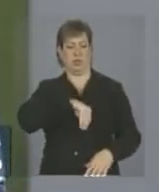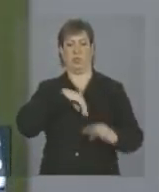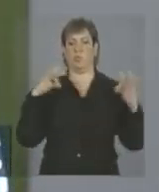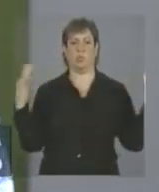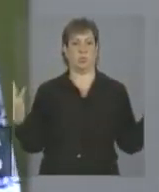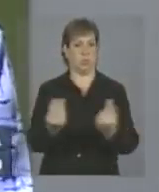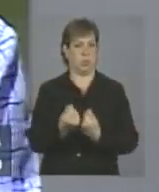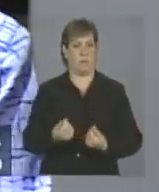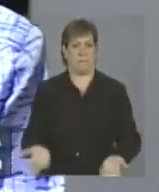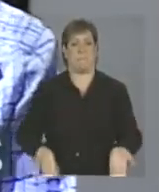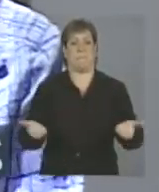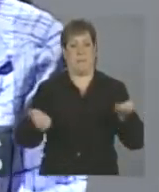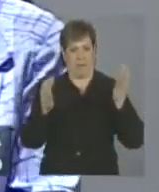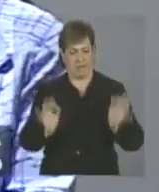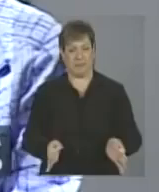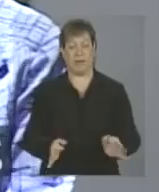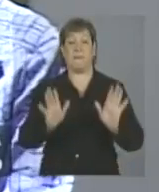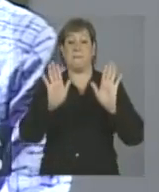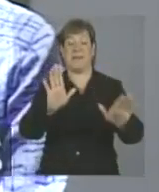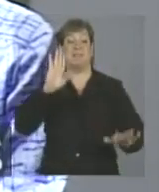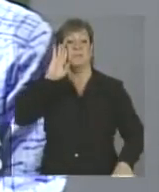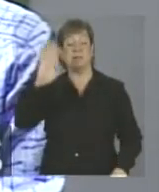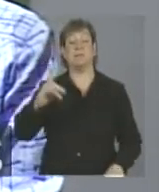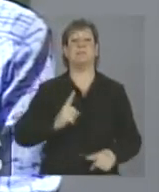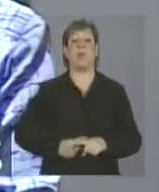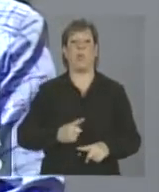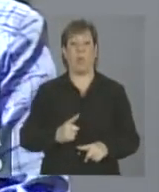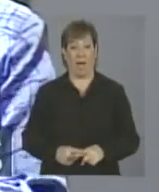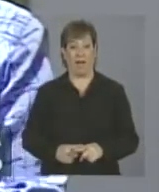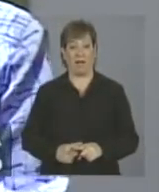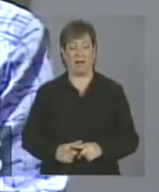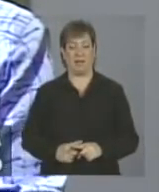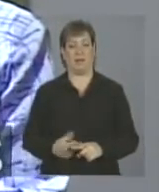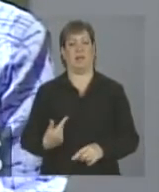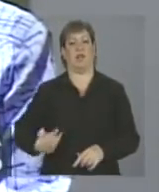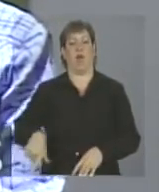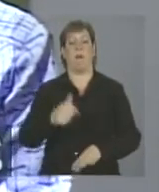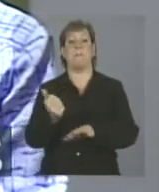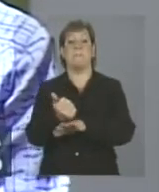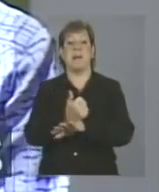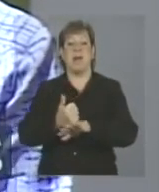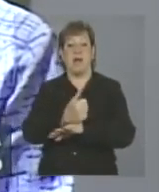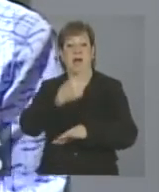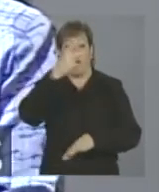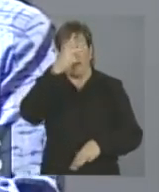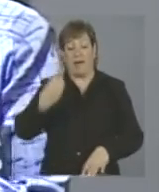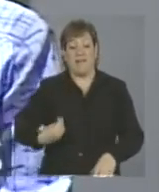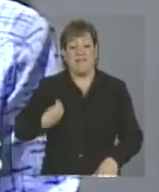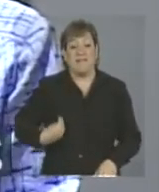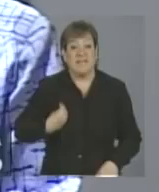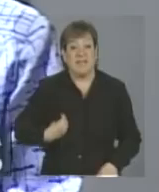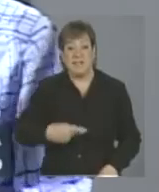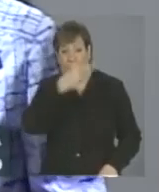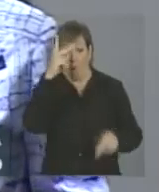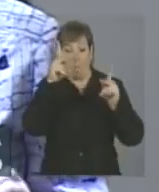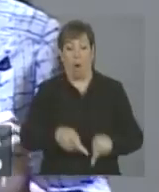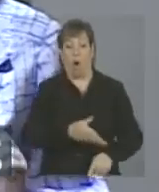renda. Mas, sobretudo, porque melhoramos a vida do nosso povo e